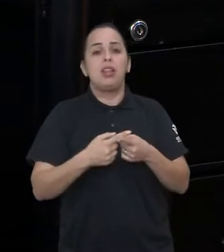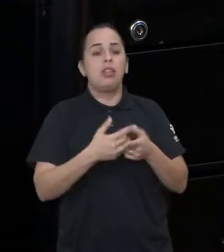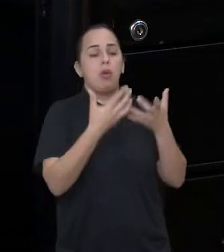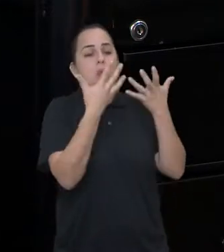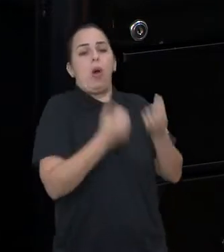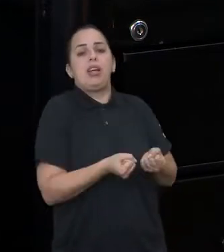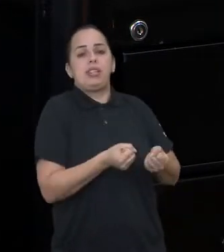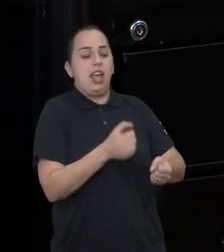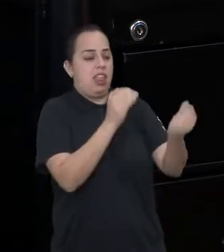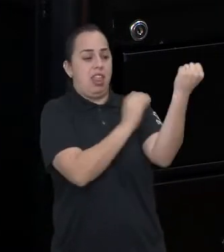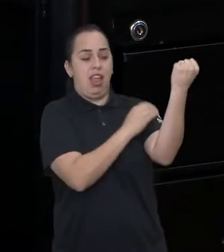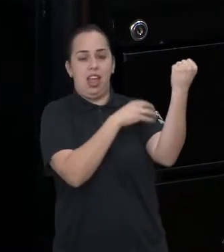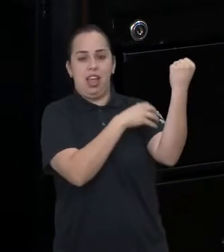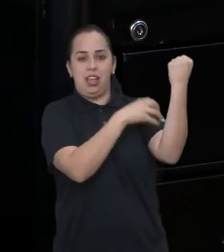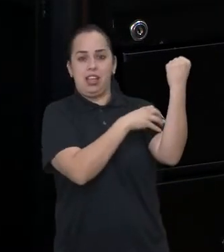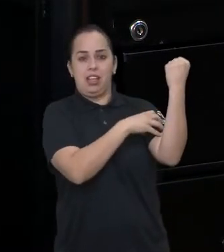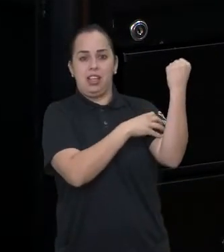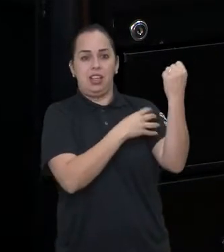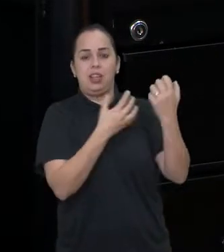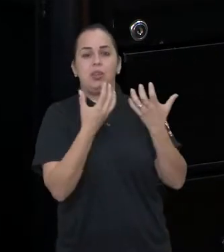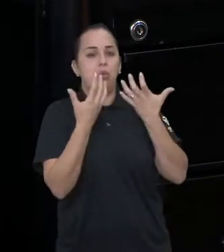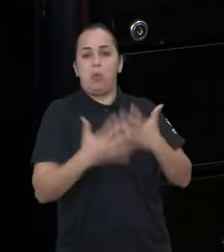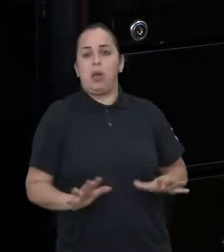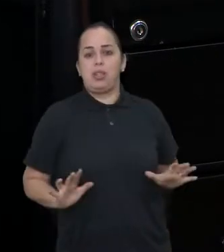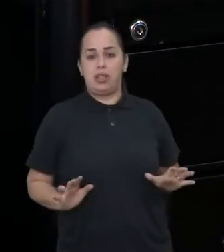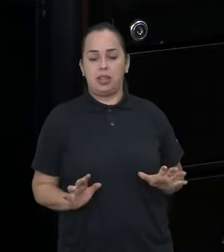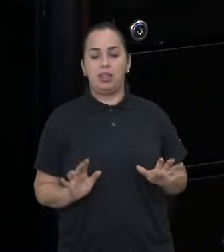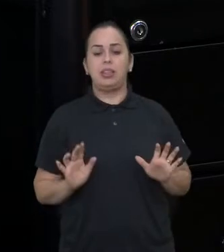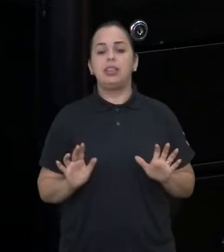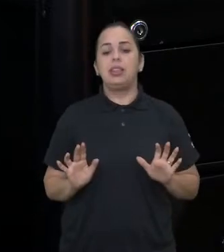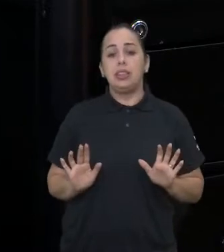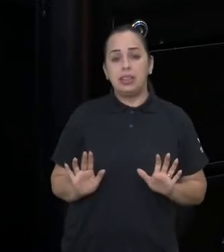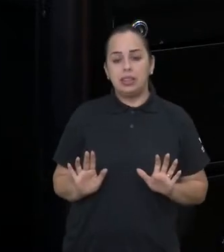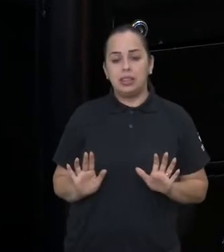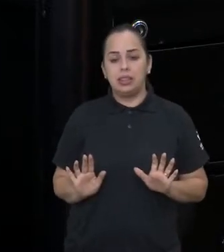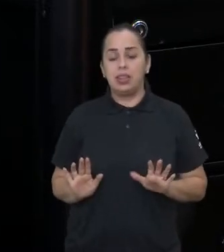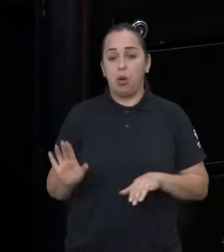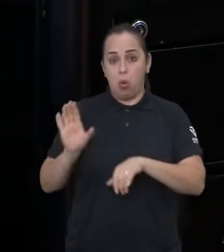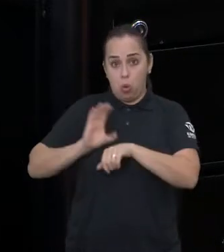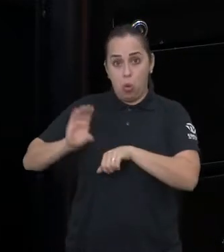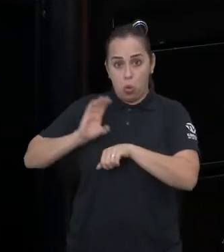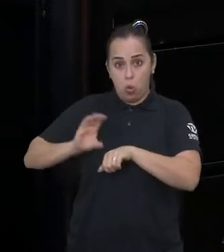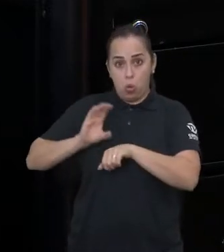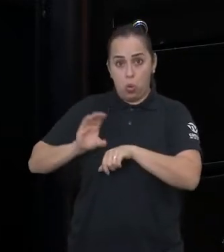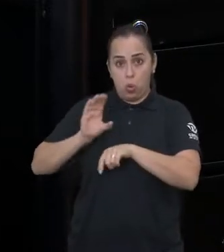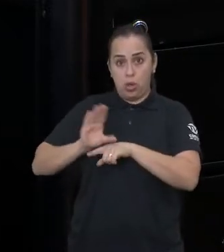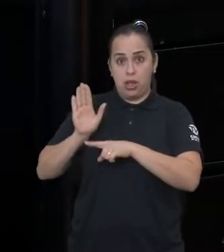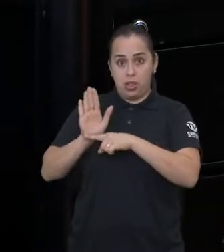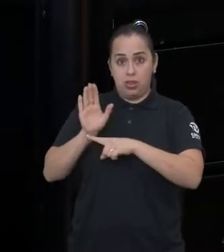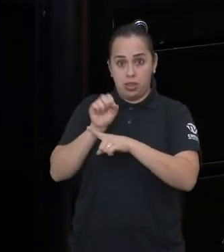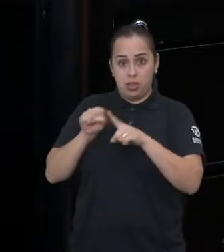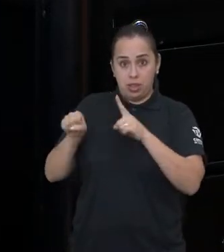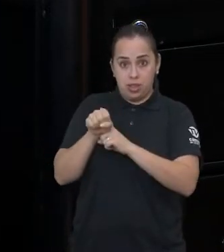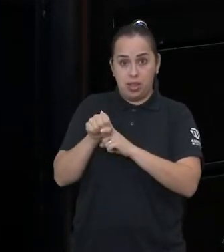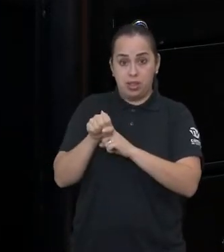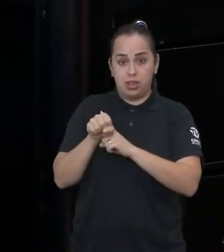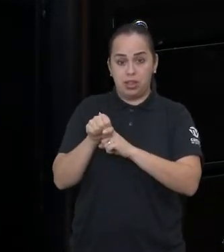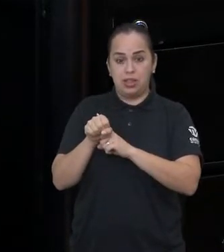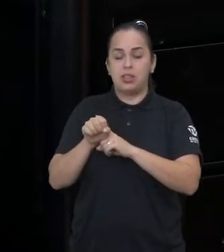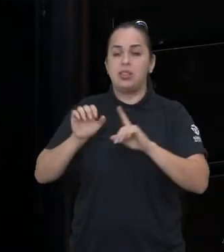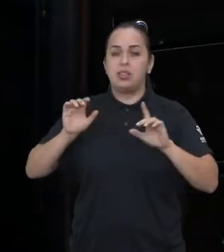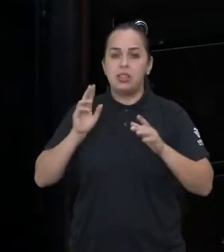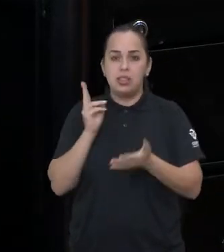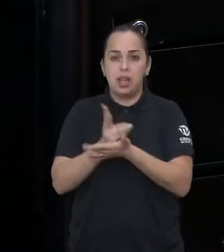esse esse empoderamento esse esse novo lugar que a mulher o corpo então a o curso de serviço social